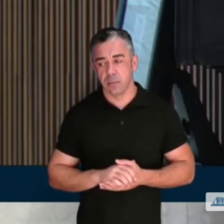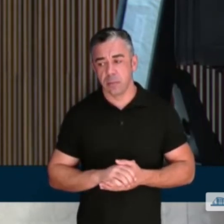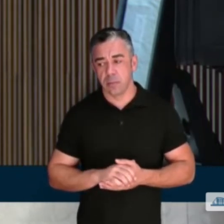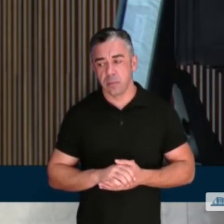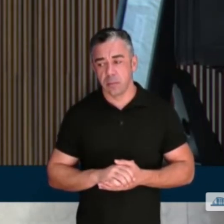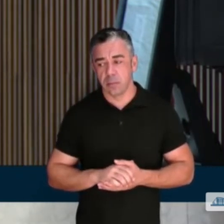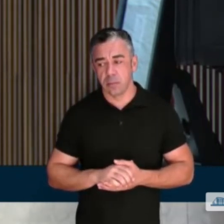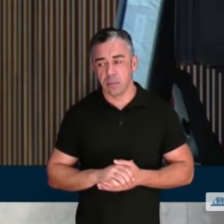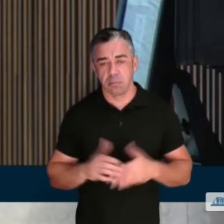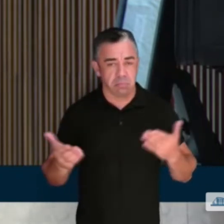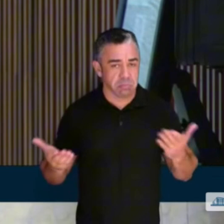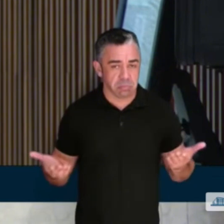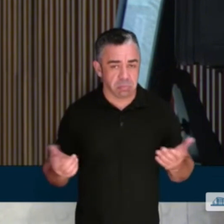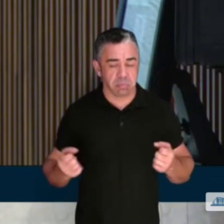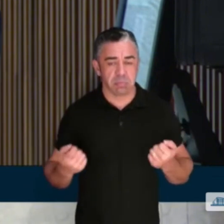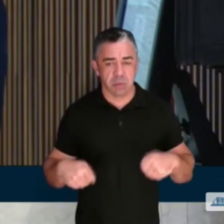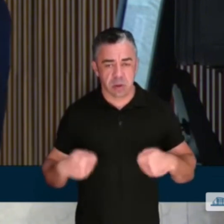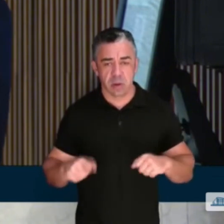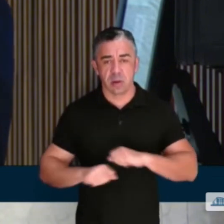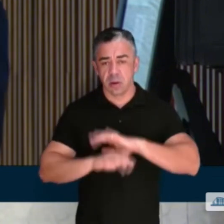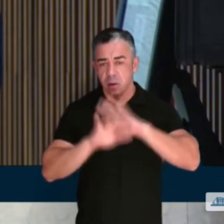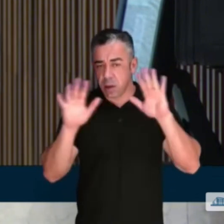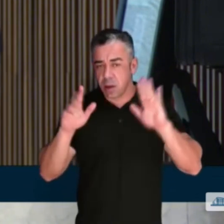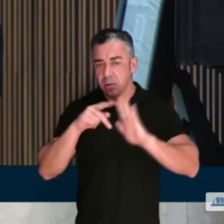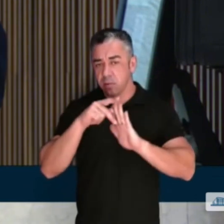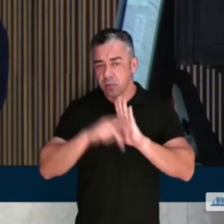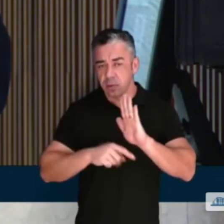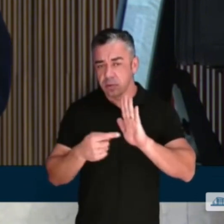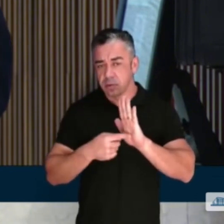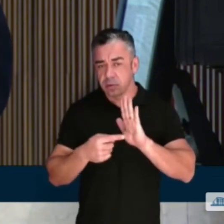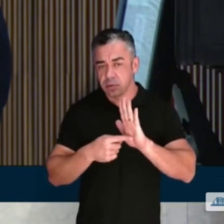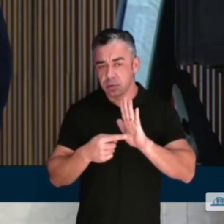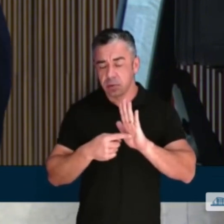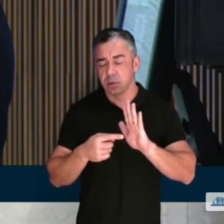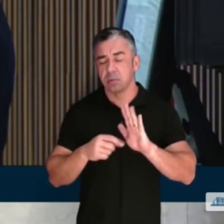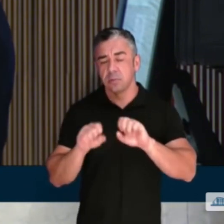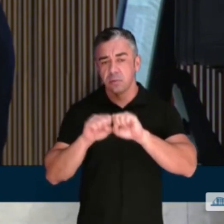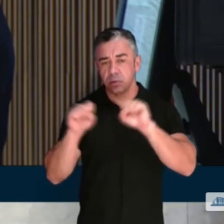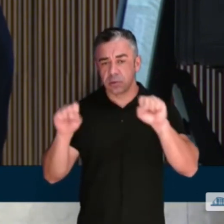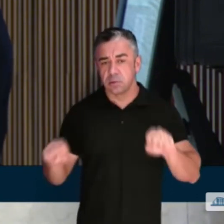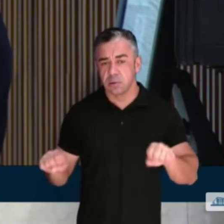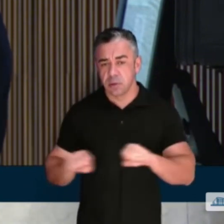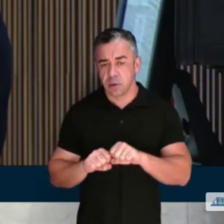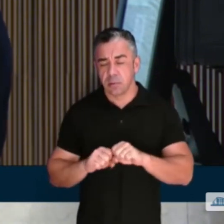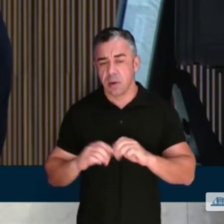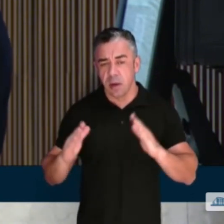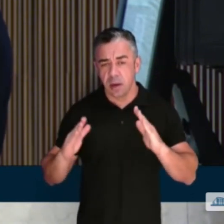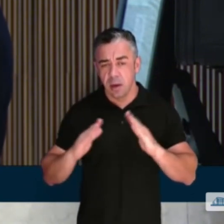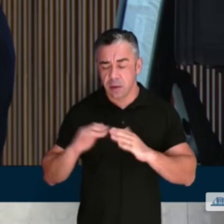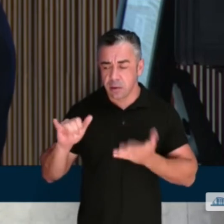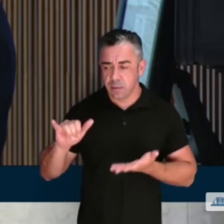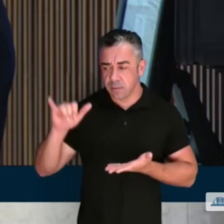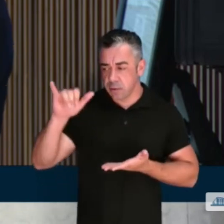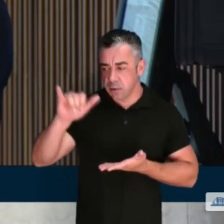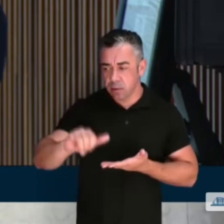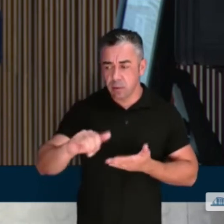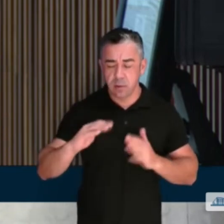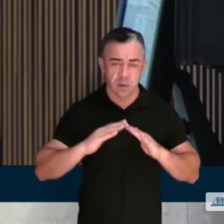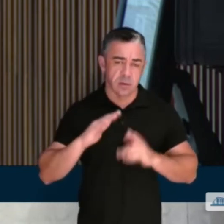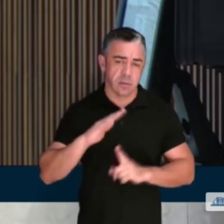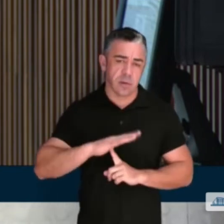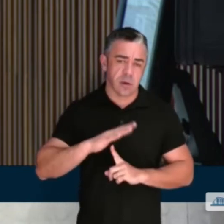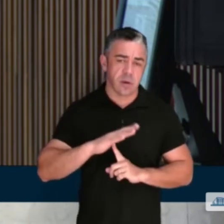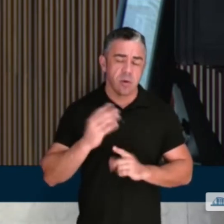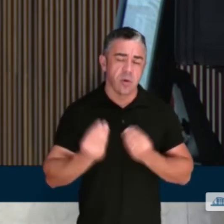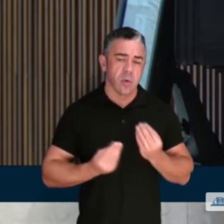E isso tem que estar claro no projeto do sistema de viação da Casa de Aviação do Estado do Paraná. Como que a